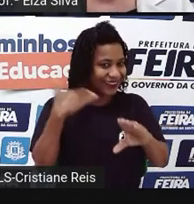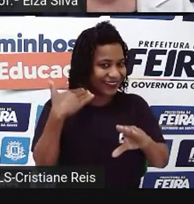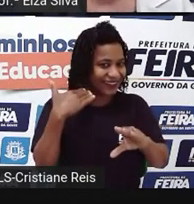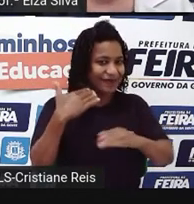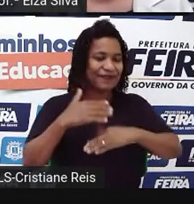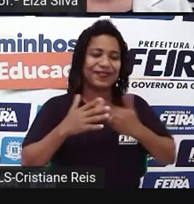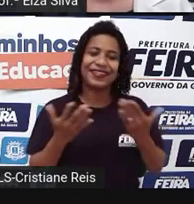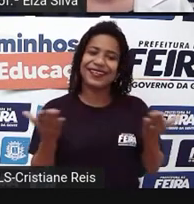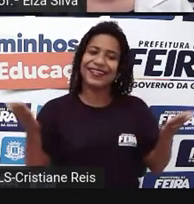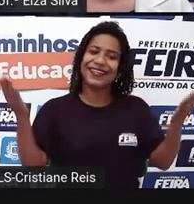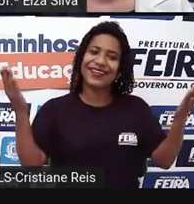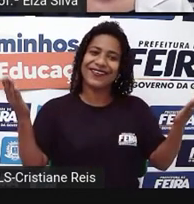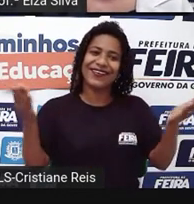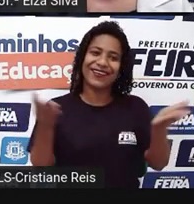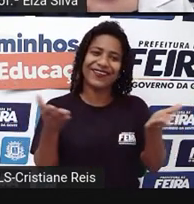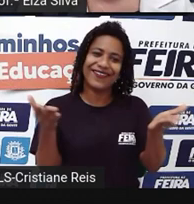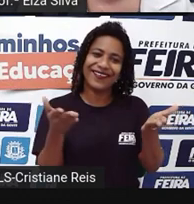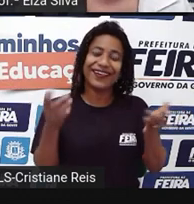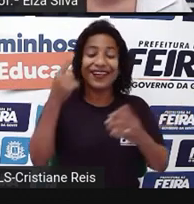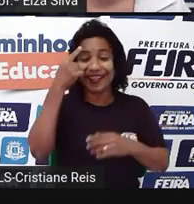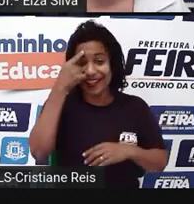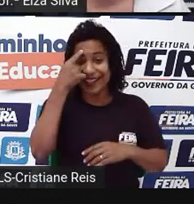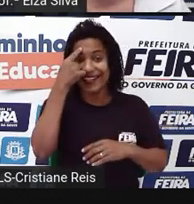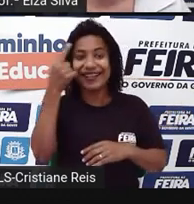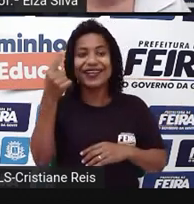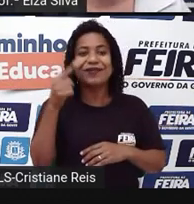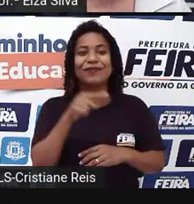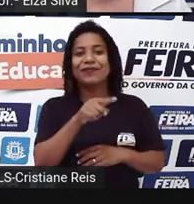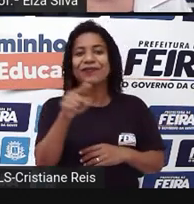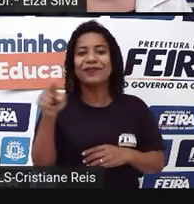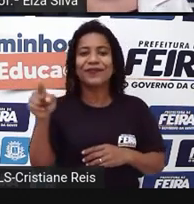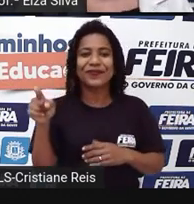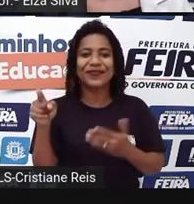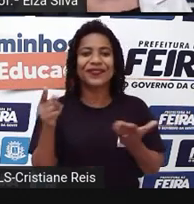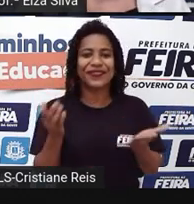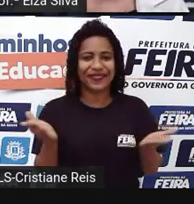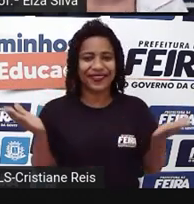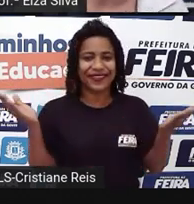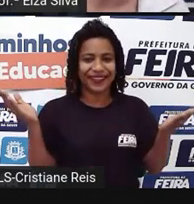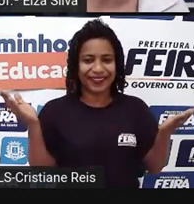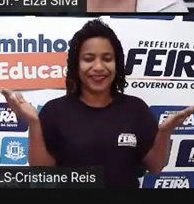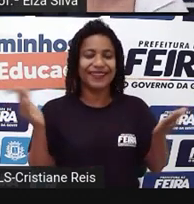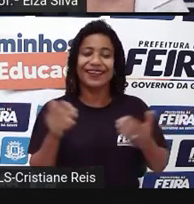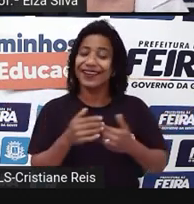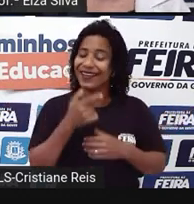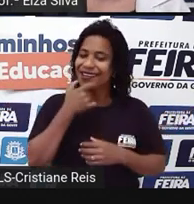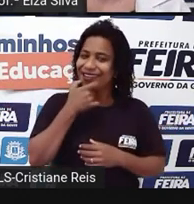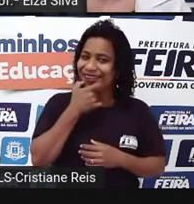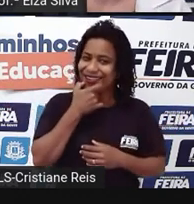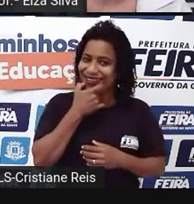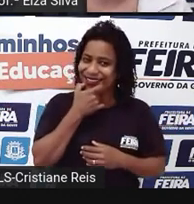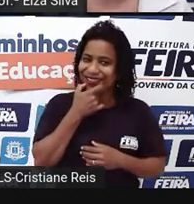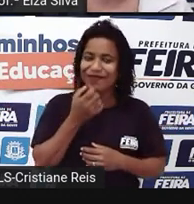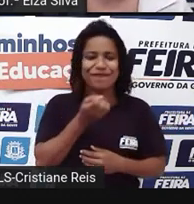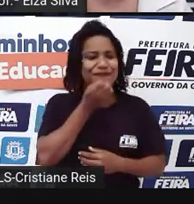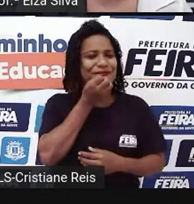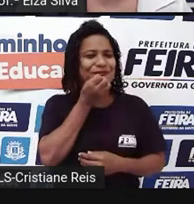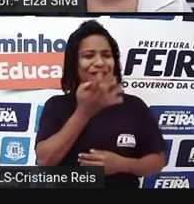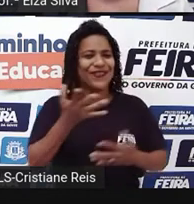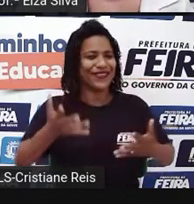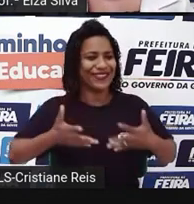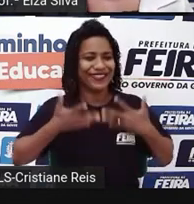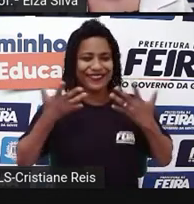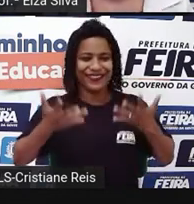E eu me despeço de vocês, lembrando que Learning English is fun. Aprender inglês é muito